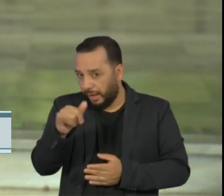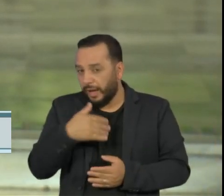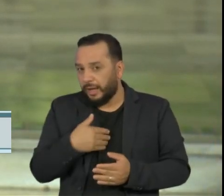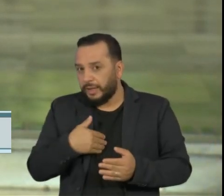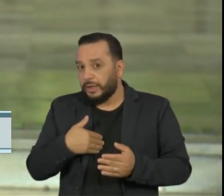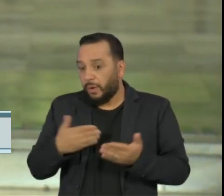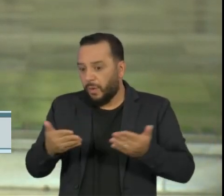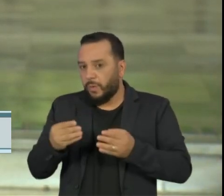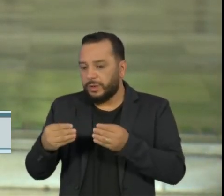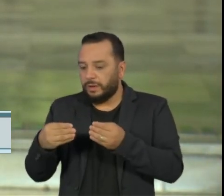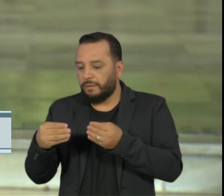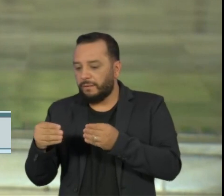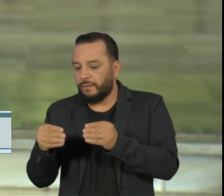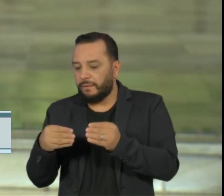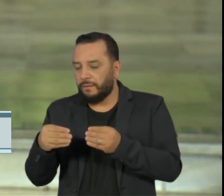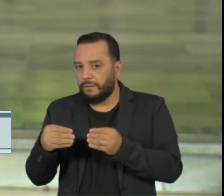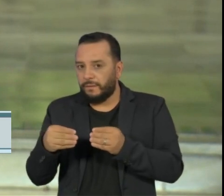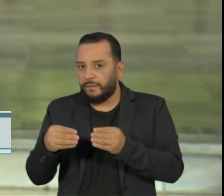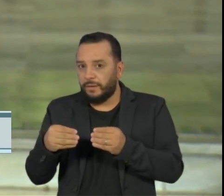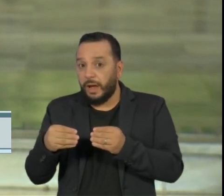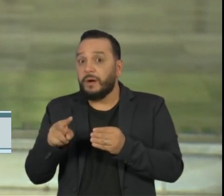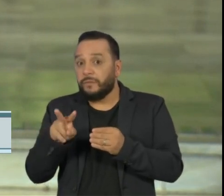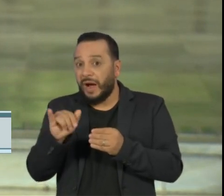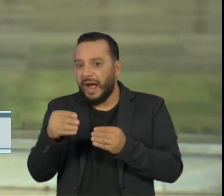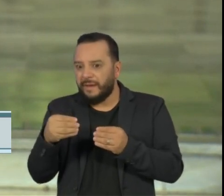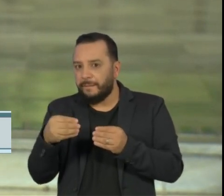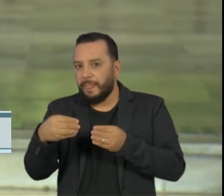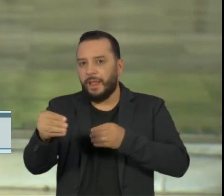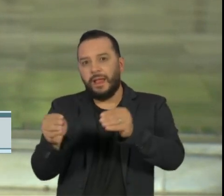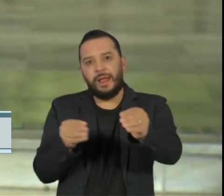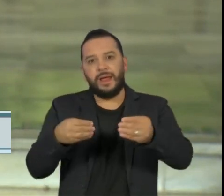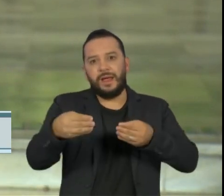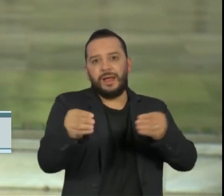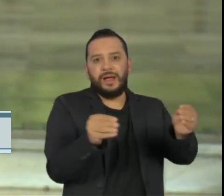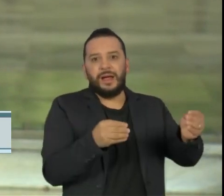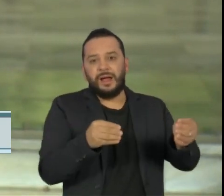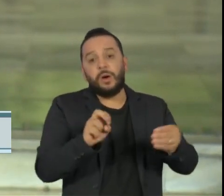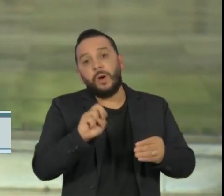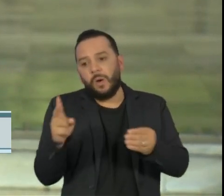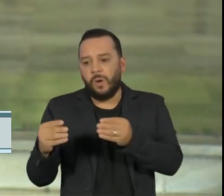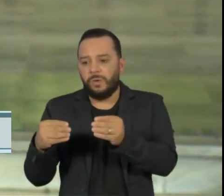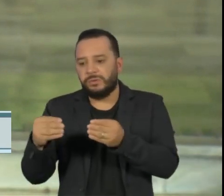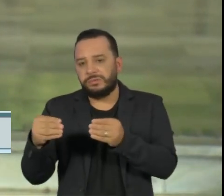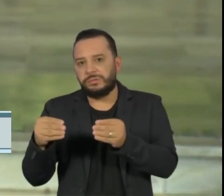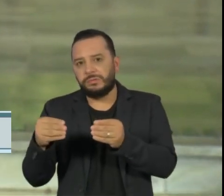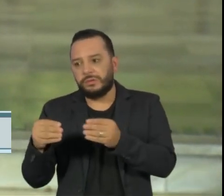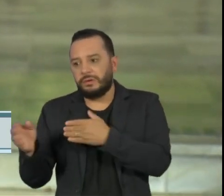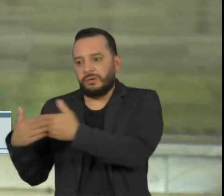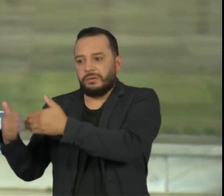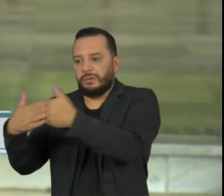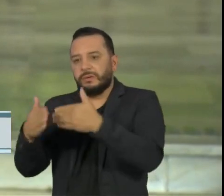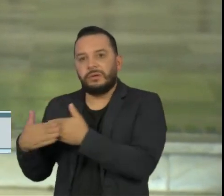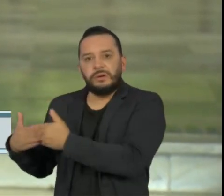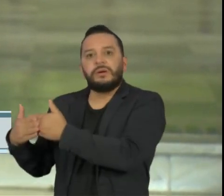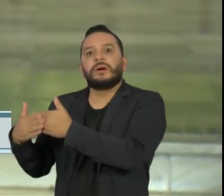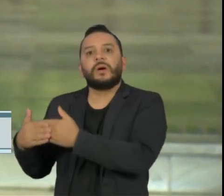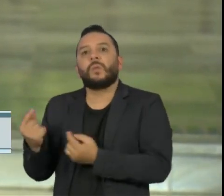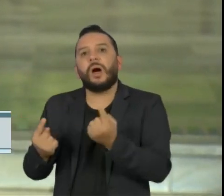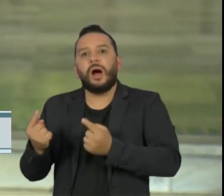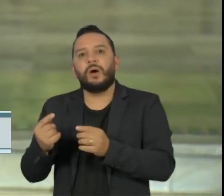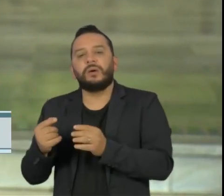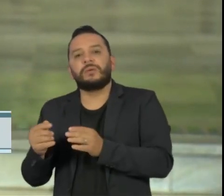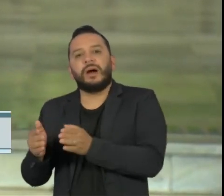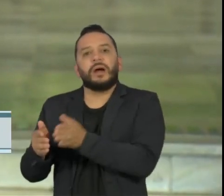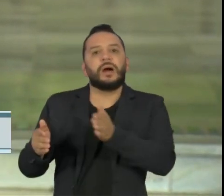que está ou um fechamento em relação ao que está? Obrigado. É a ansiedade normal de um